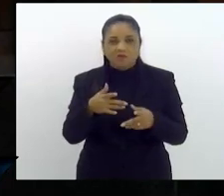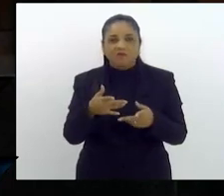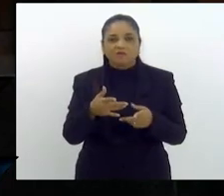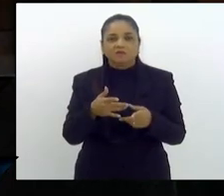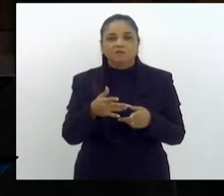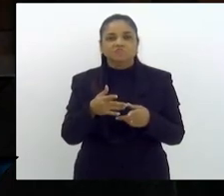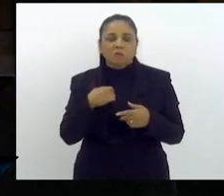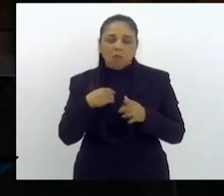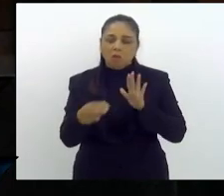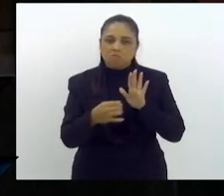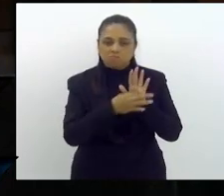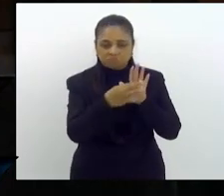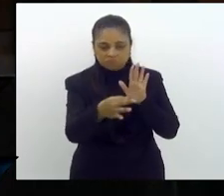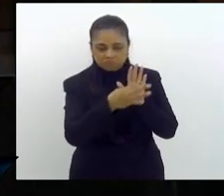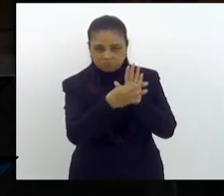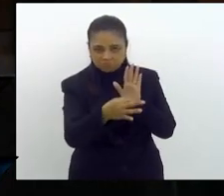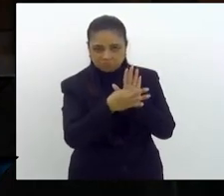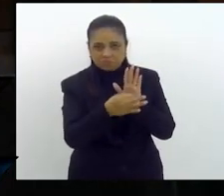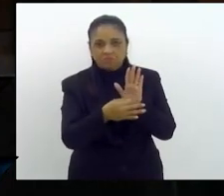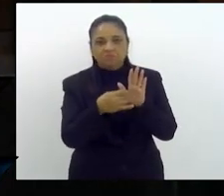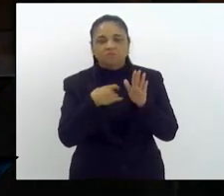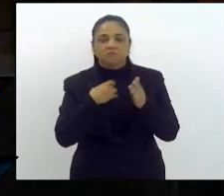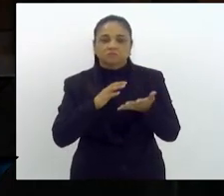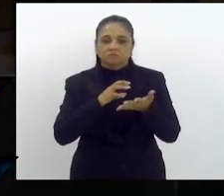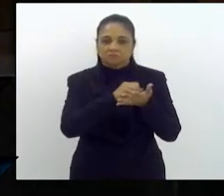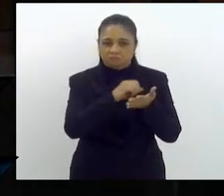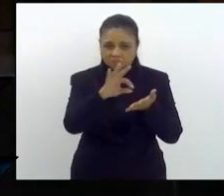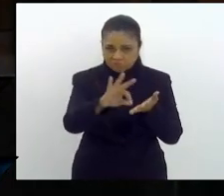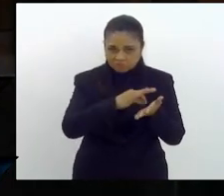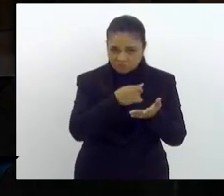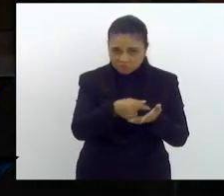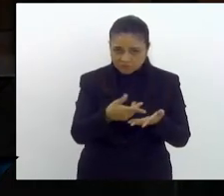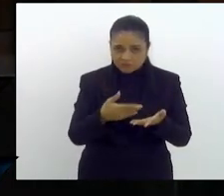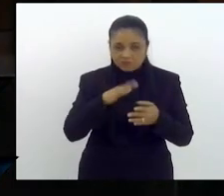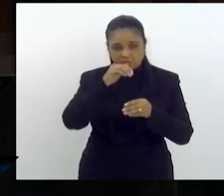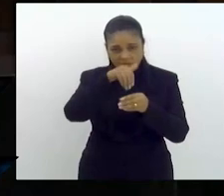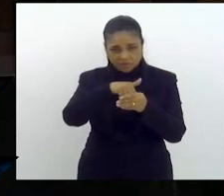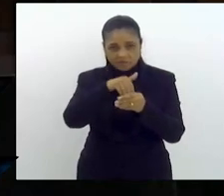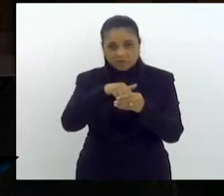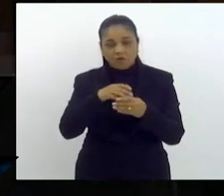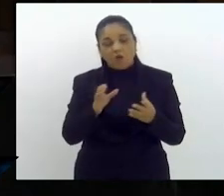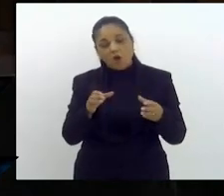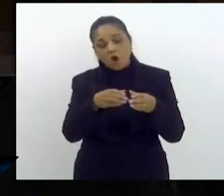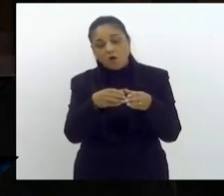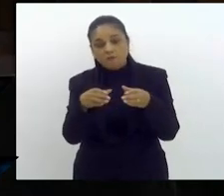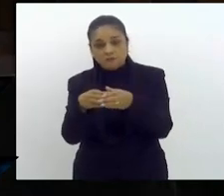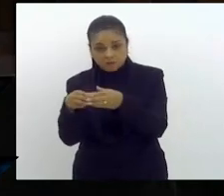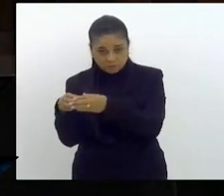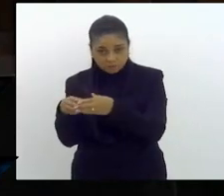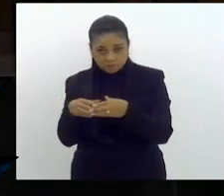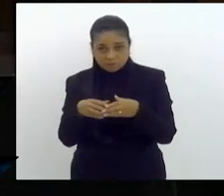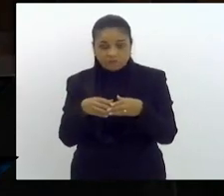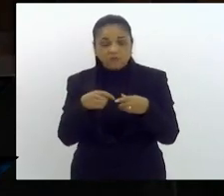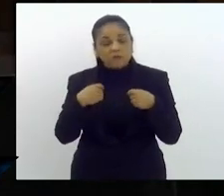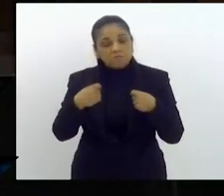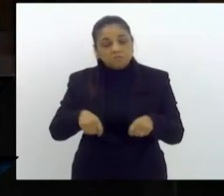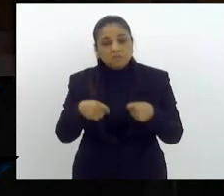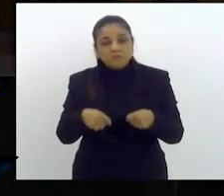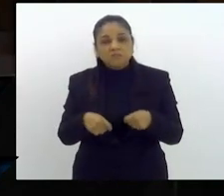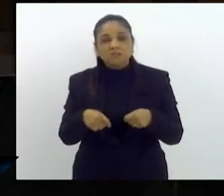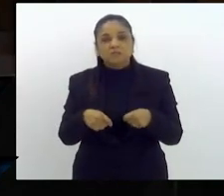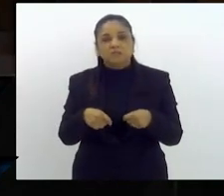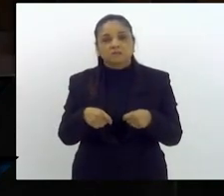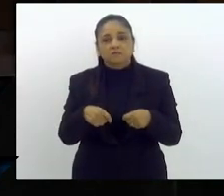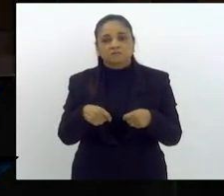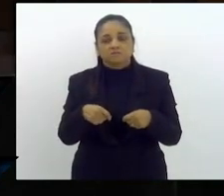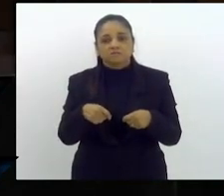o meu parecer favorável também Seguindo para outras comissões deputada porque a gente precisa que tem uma disciplina eu acho que